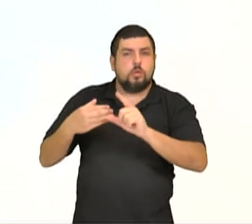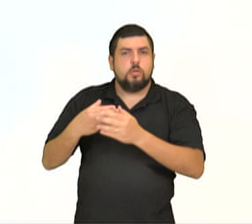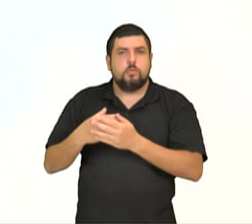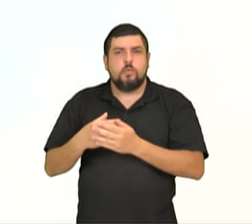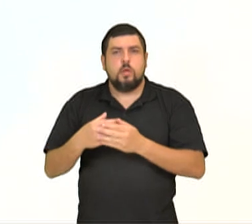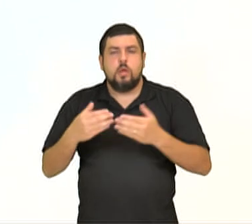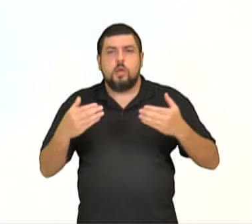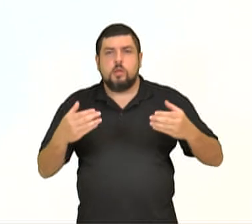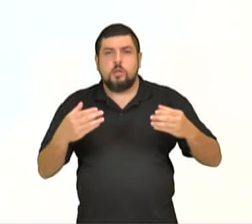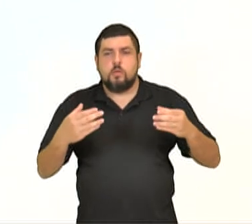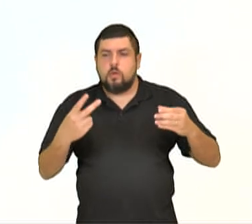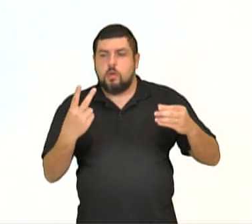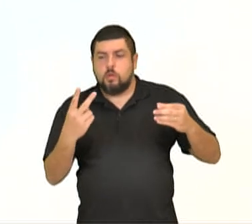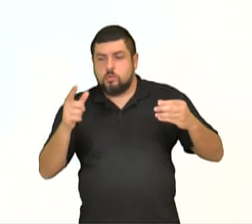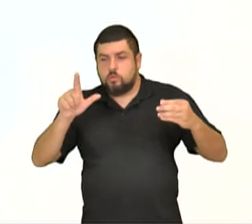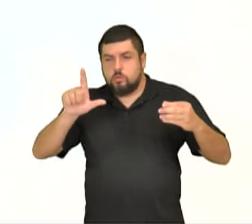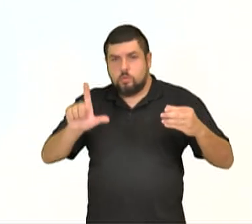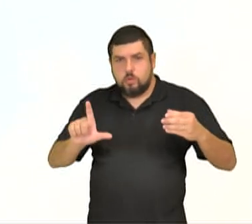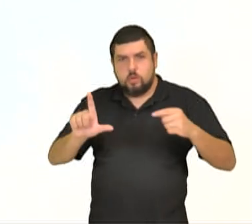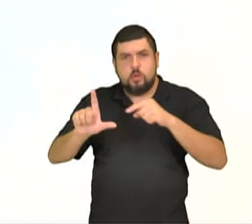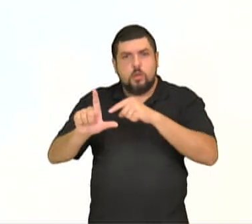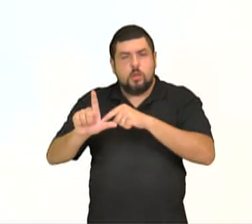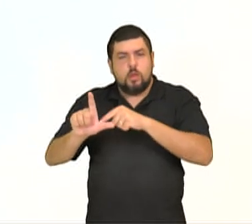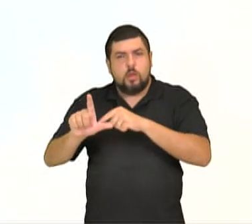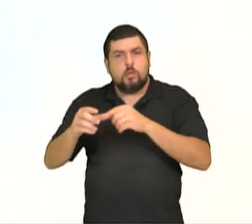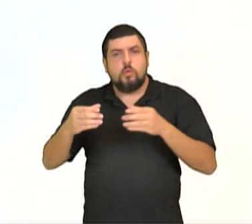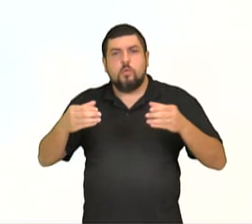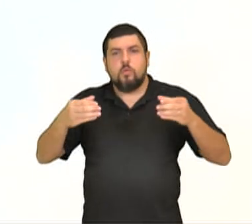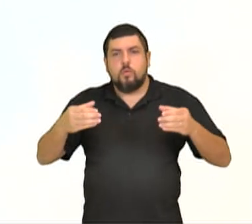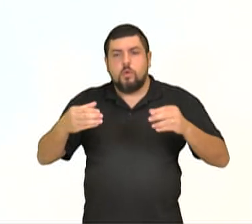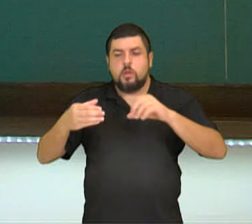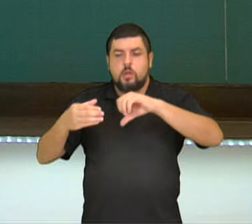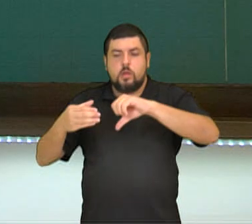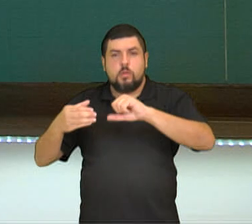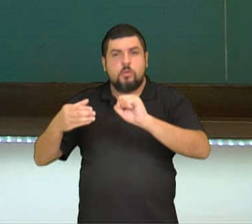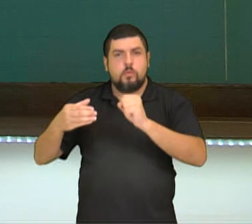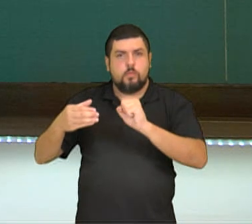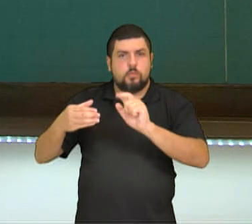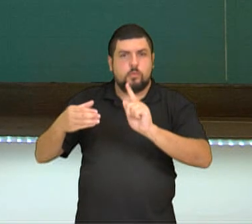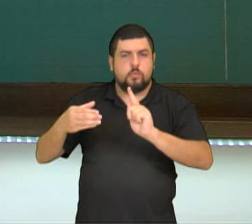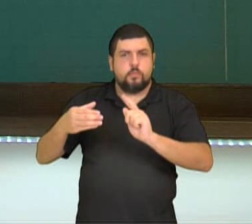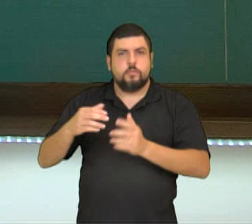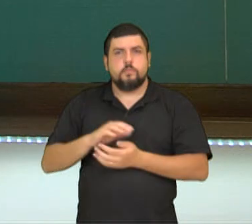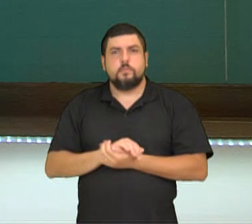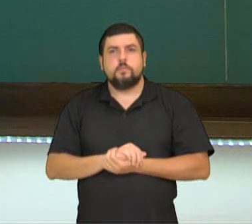solução diluída de ácido sulfúrico com concentração 98 gramas por litro.